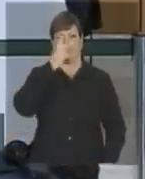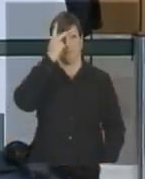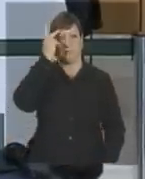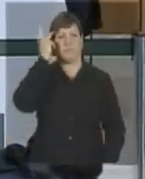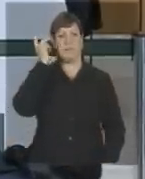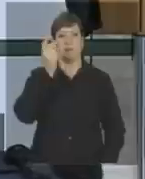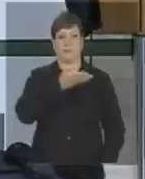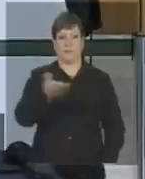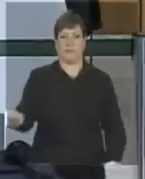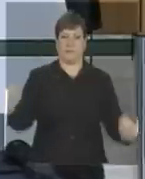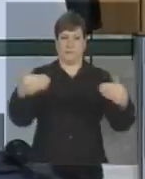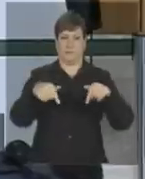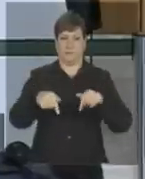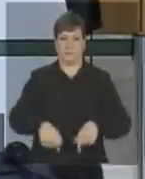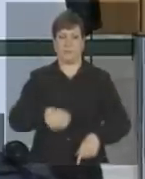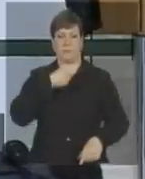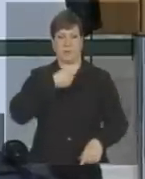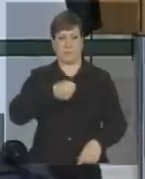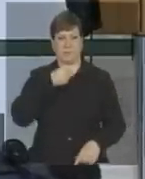apresentando os